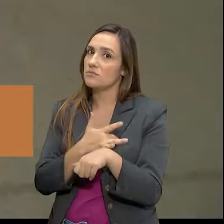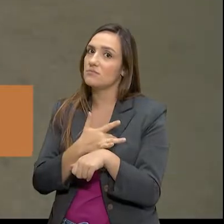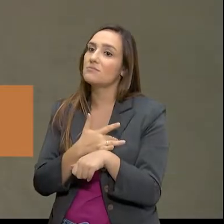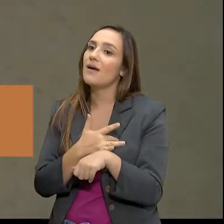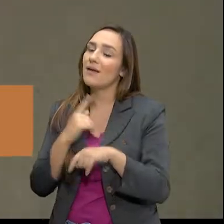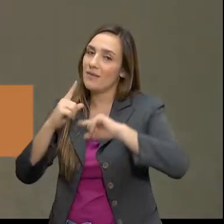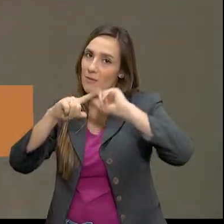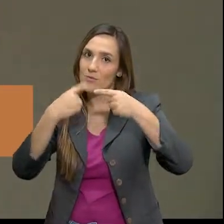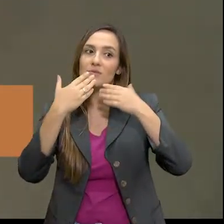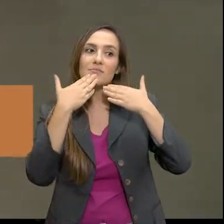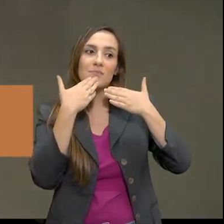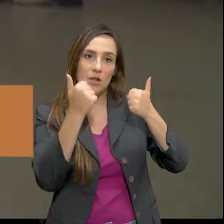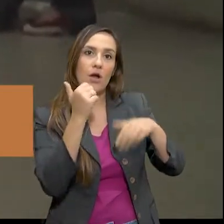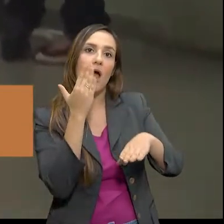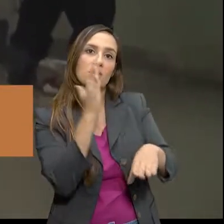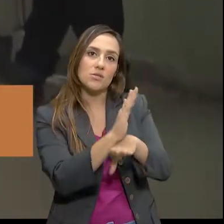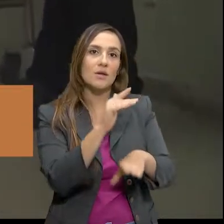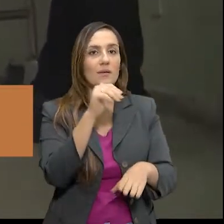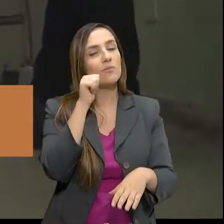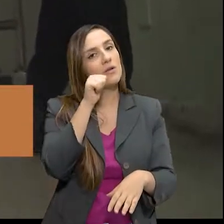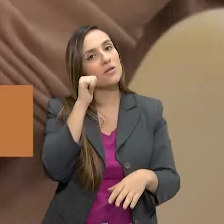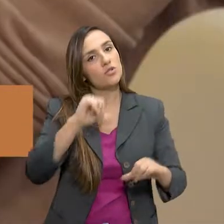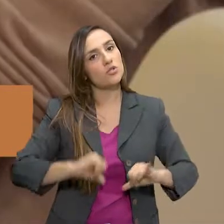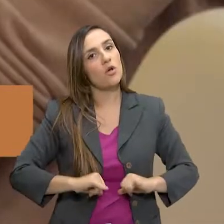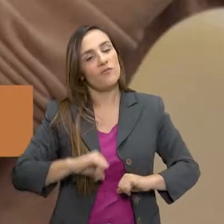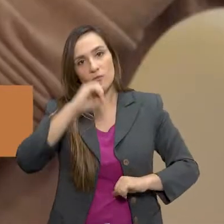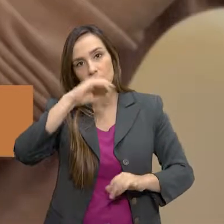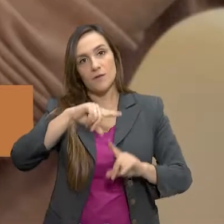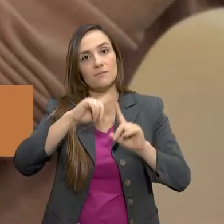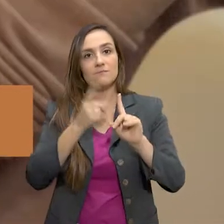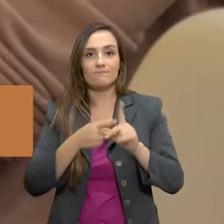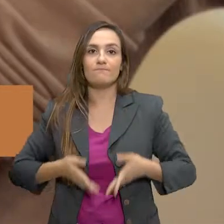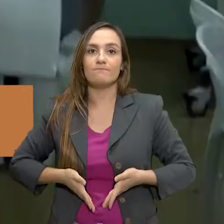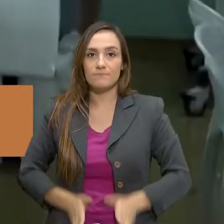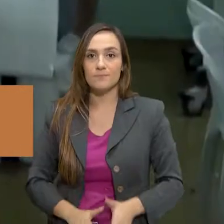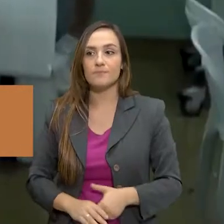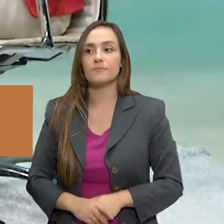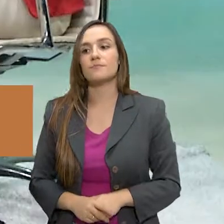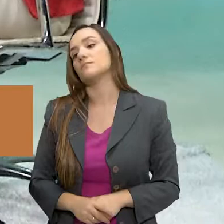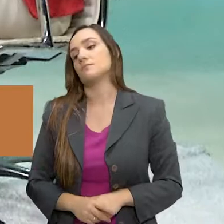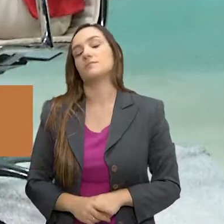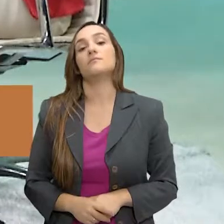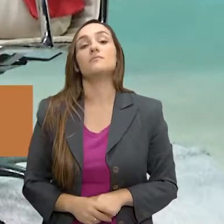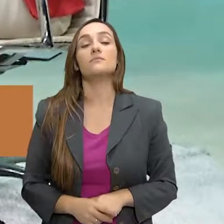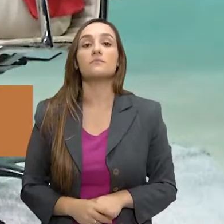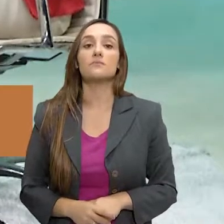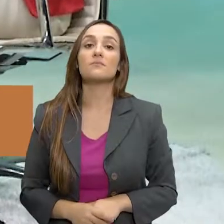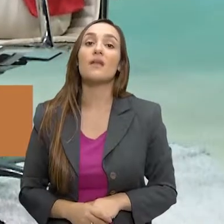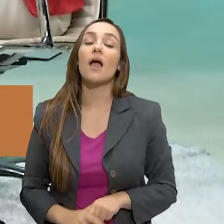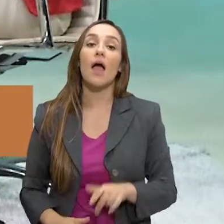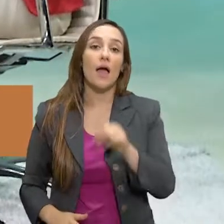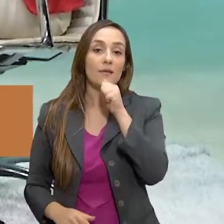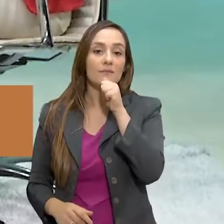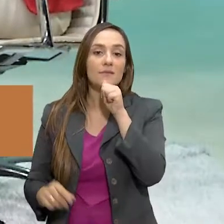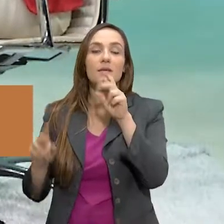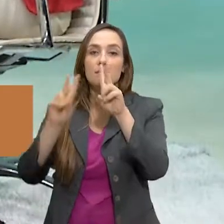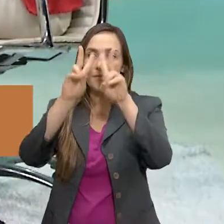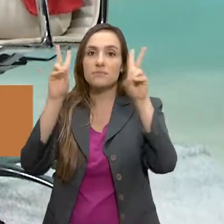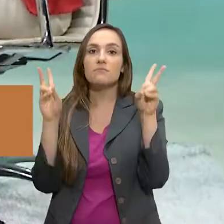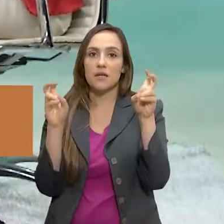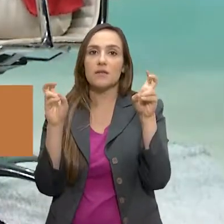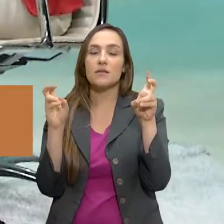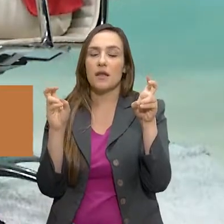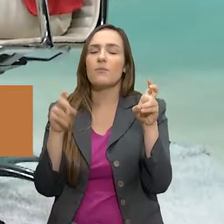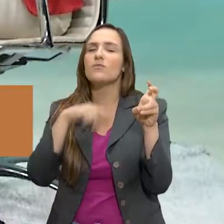com a rede, para que eles consigam depois ajudar essas mulheres que sofrem a violência obstétrica. Agora, sim, uma pergunta